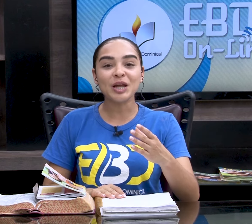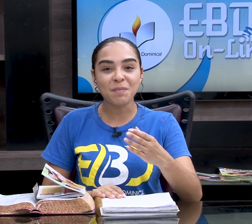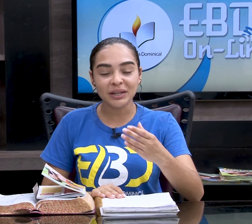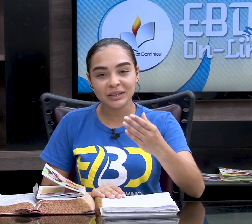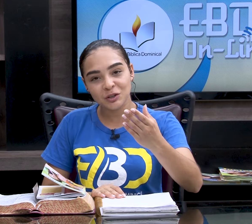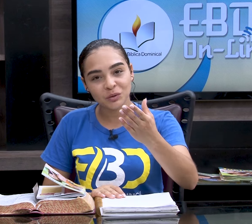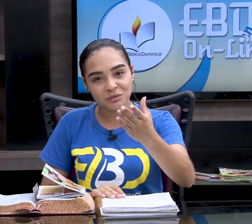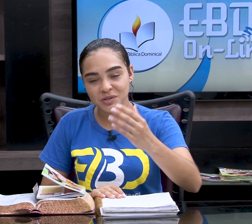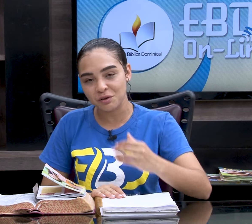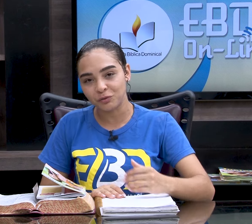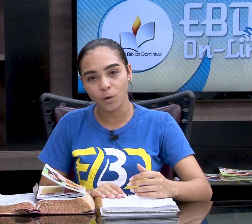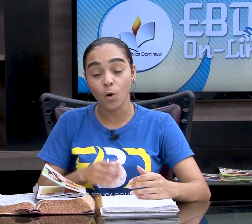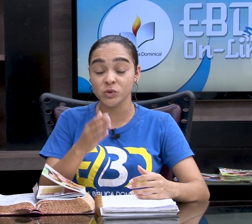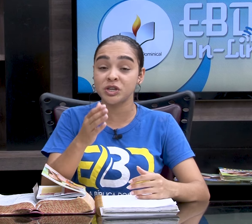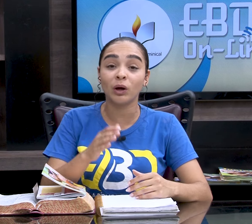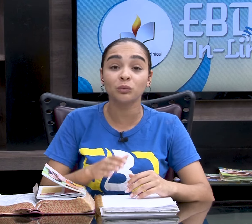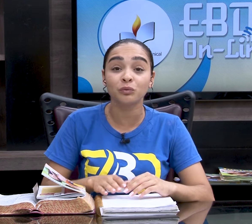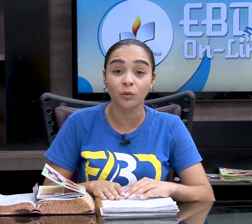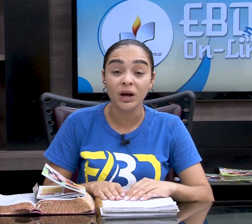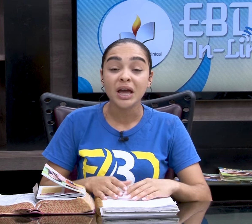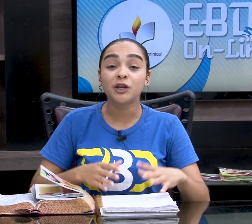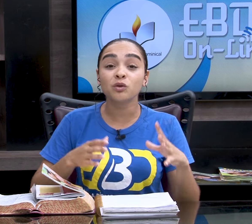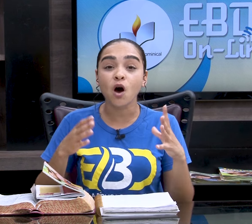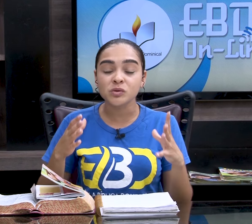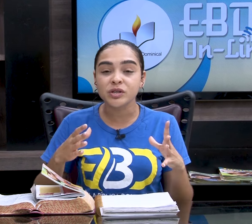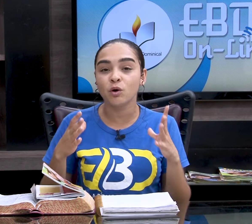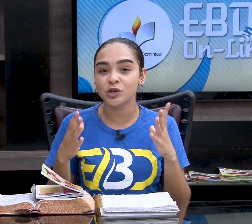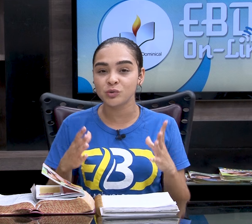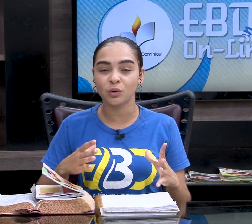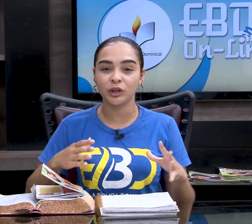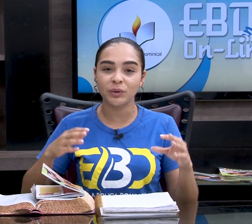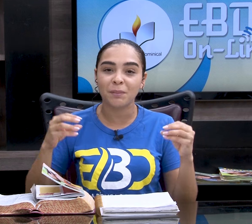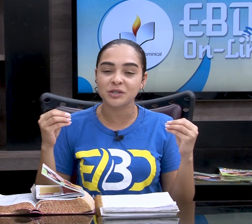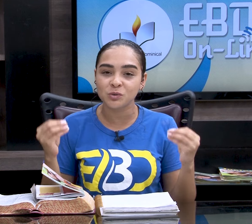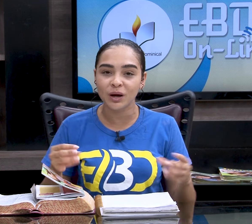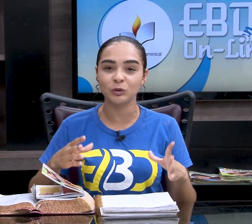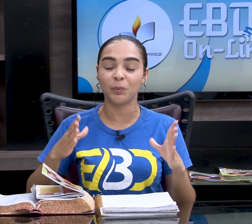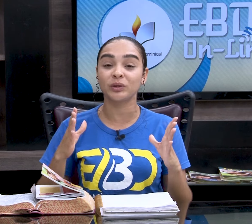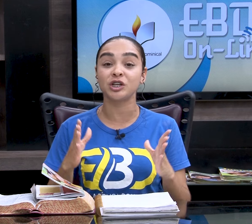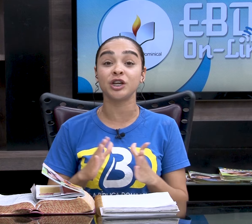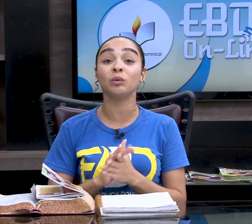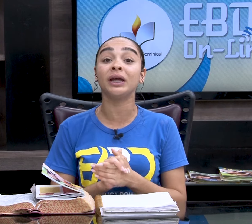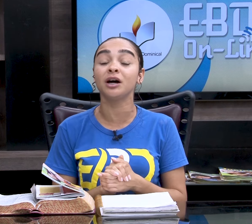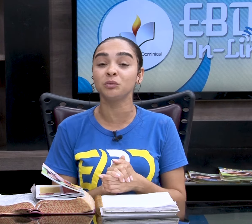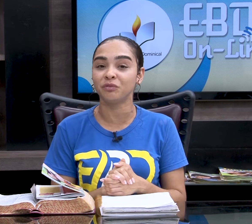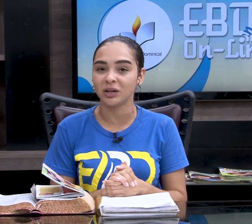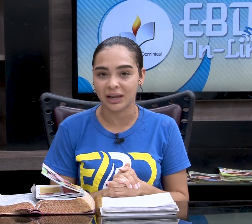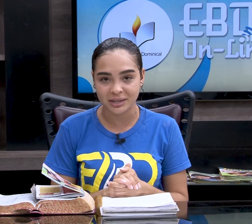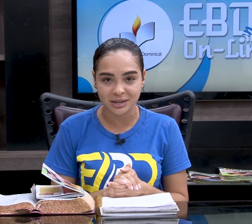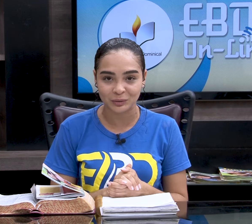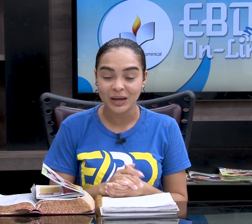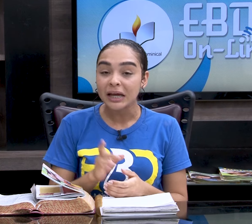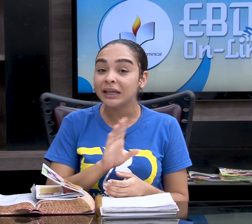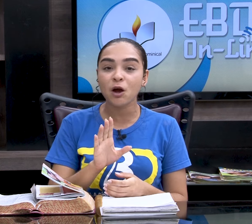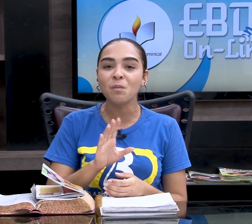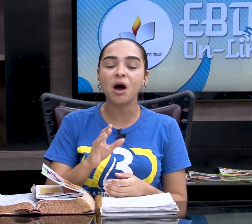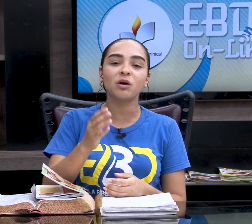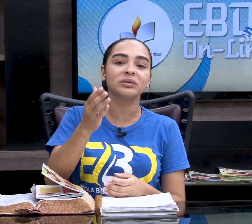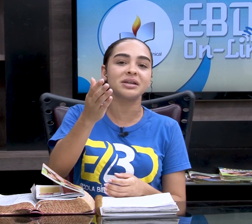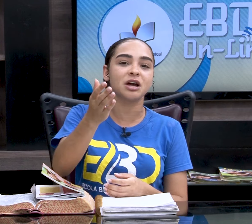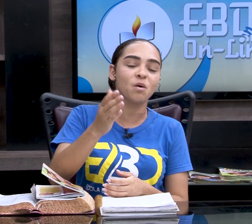então Independente de onde você for ou seu aluno for que o nosso senhor Jesus continue abençoando protegendo guiando e fortalecendo que